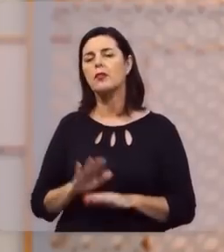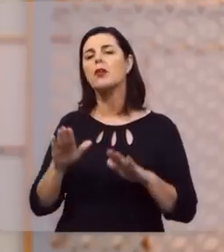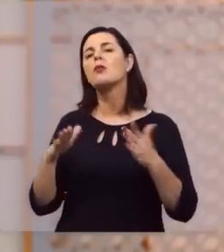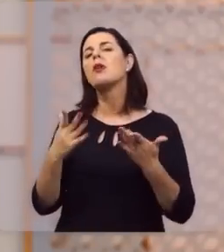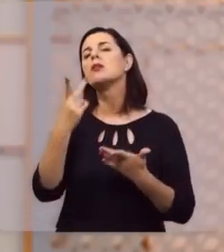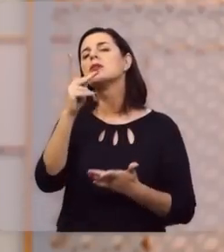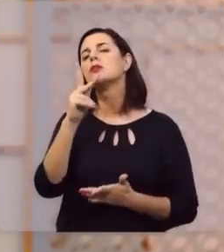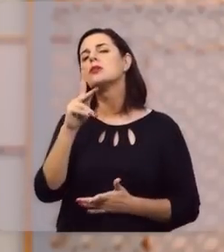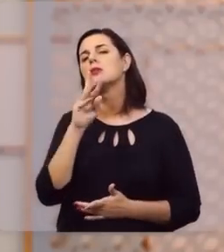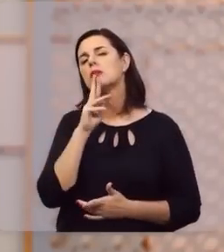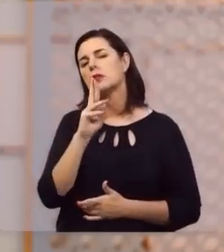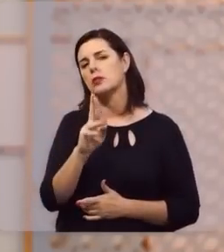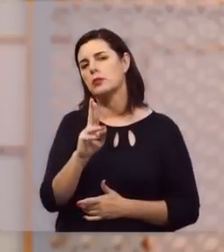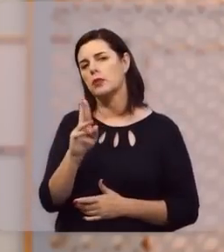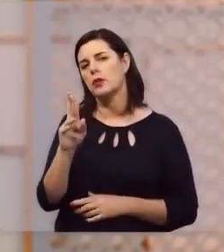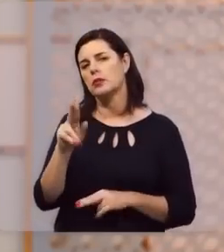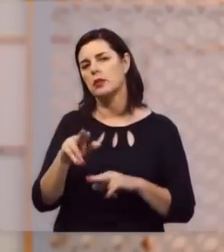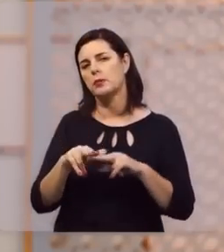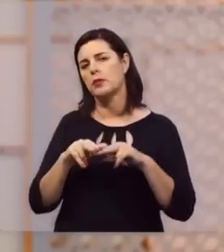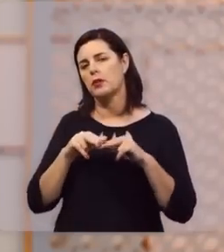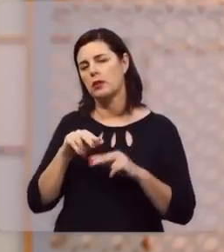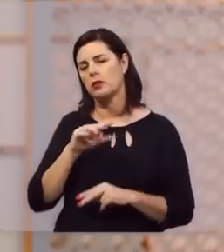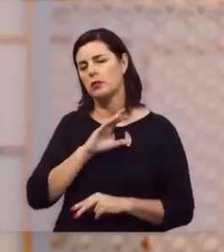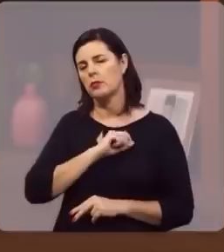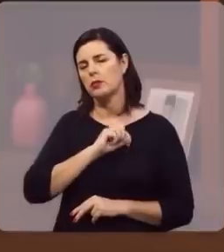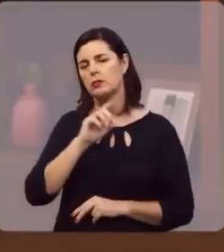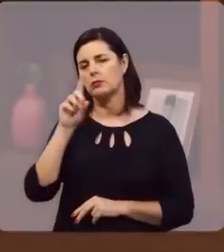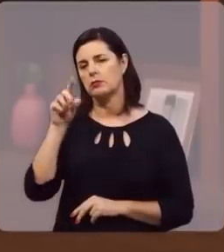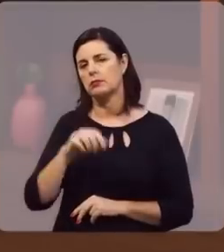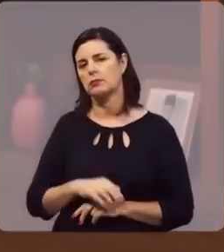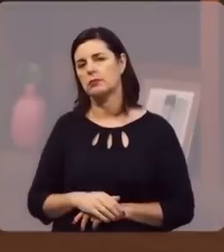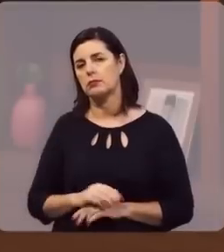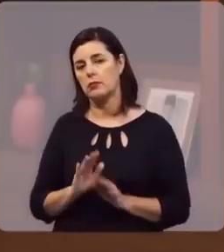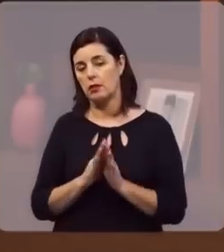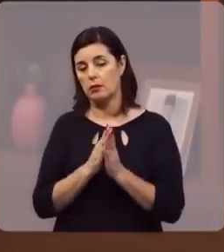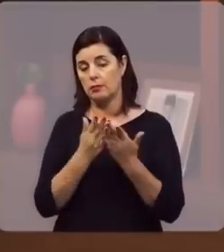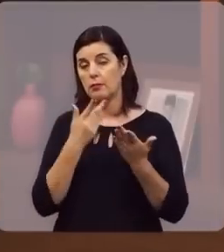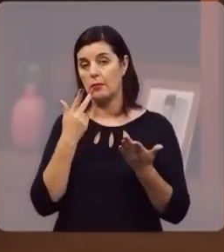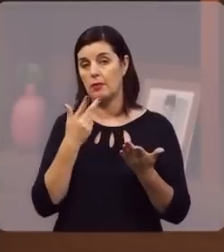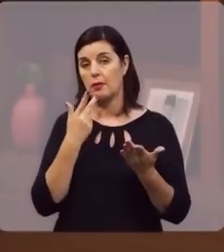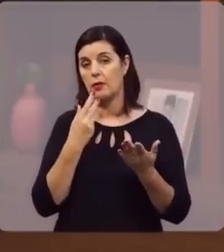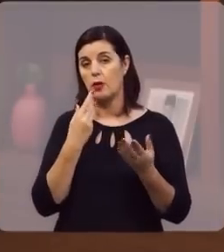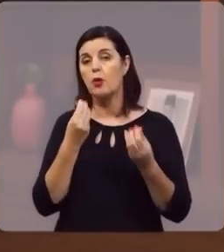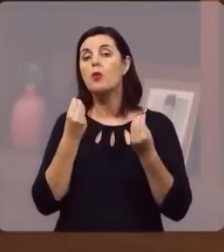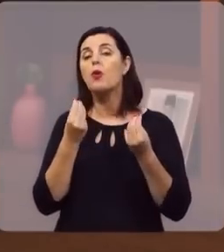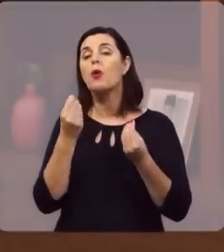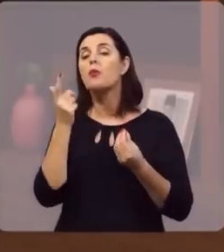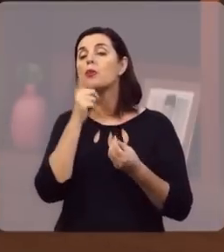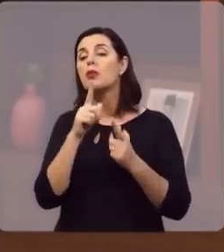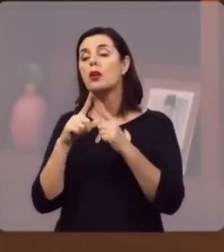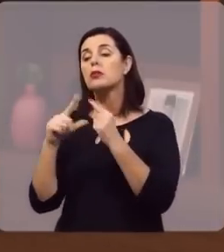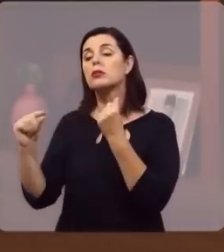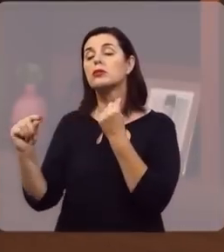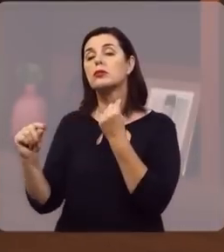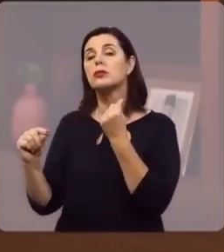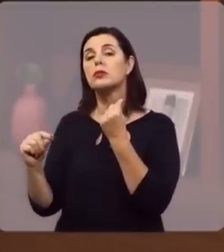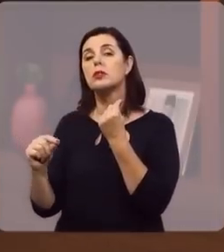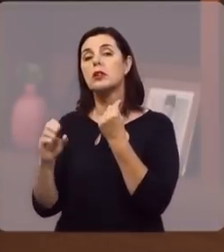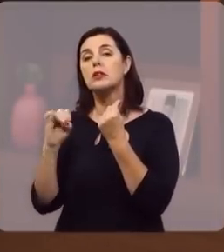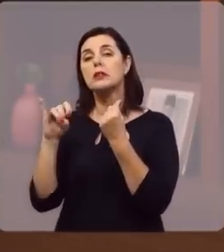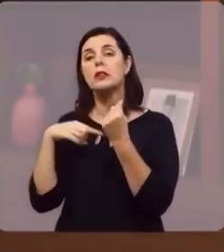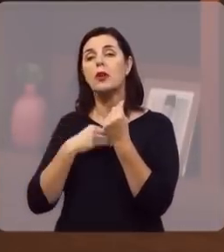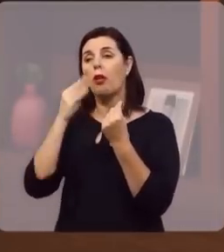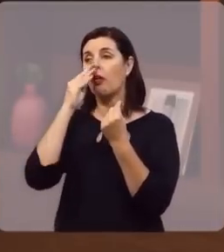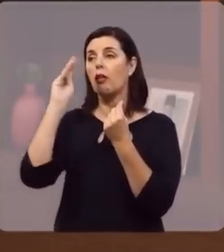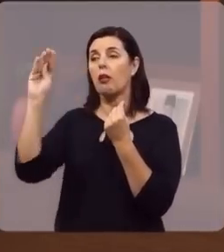qual é a sua resposta ao amor de Deus e a Bíblia chega dizer como escaparemos nós se negligenciarmos